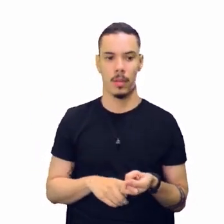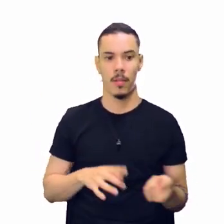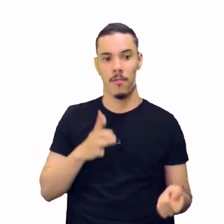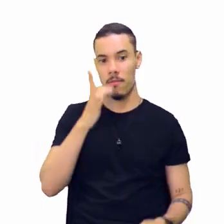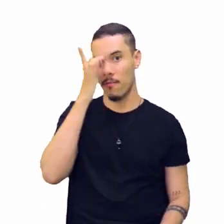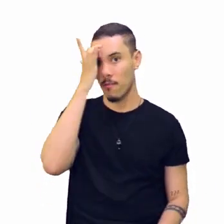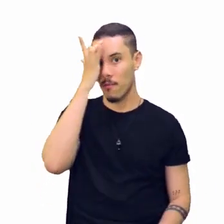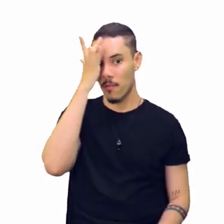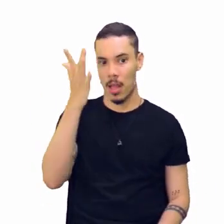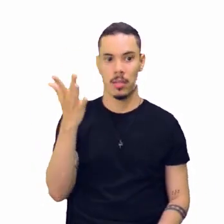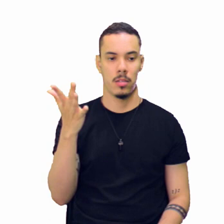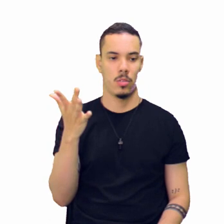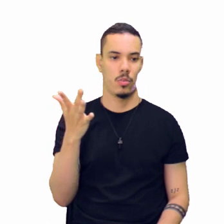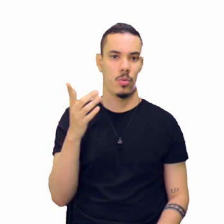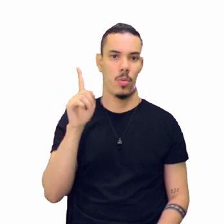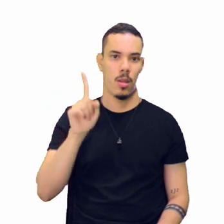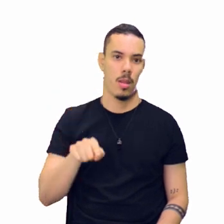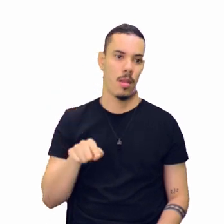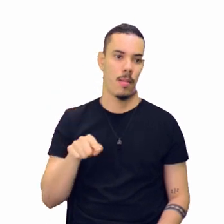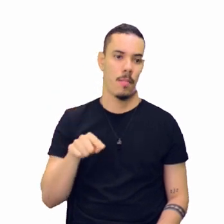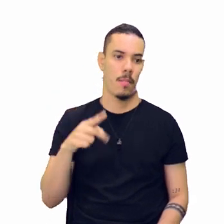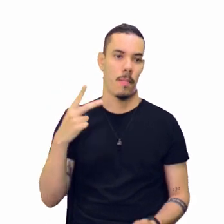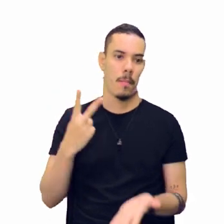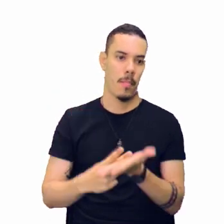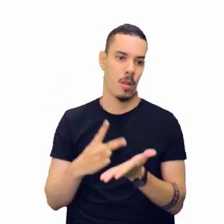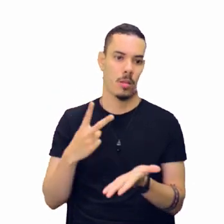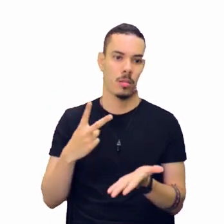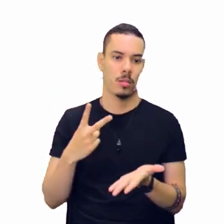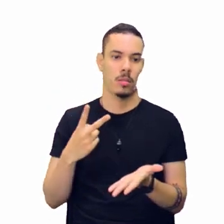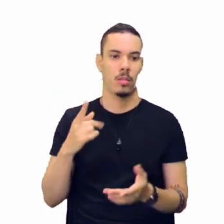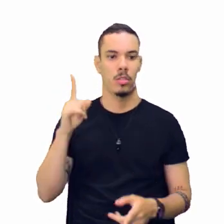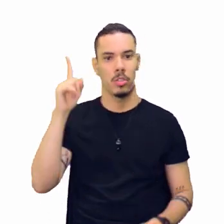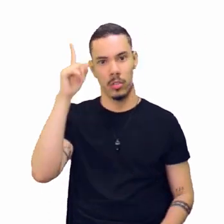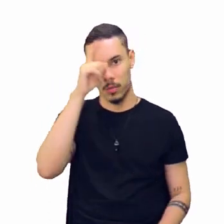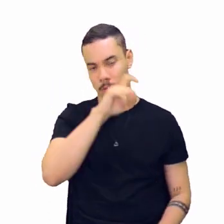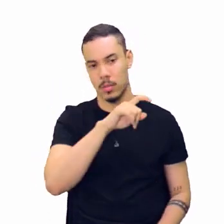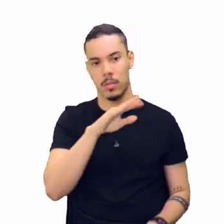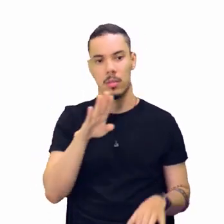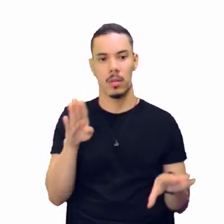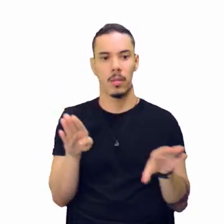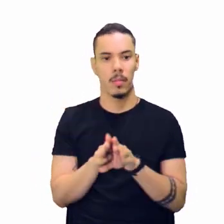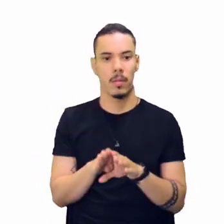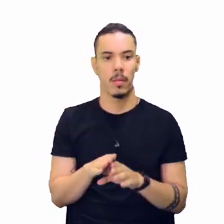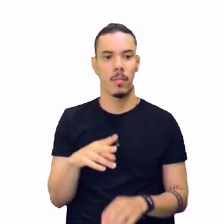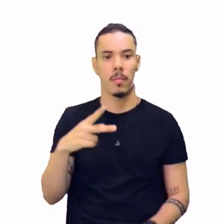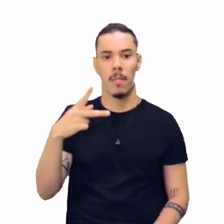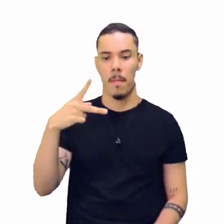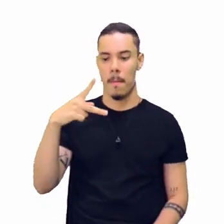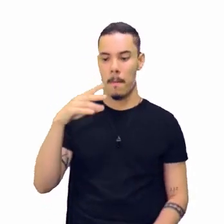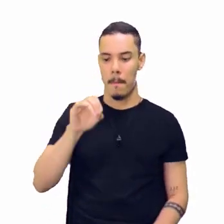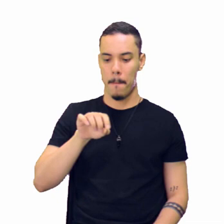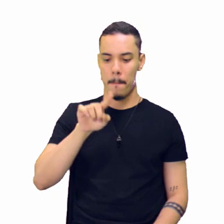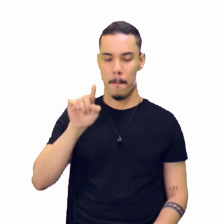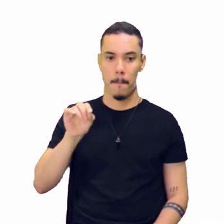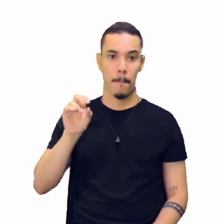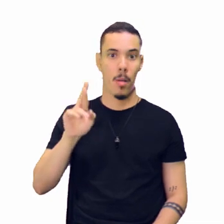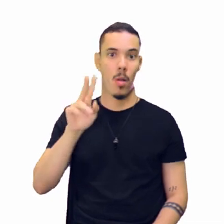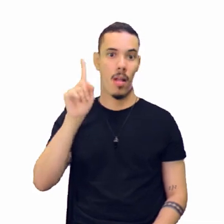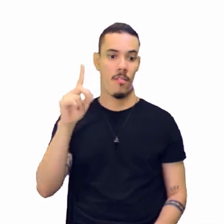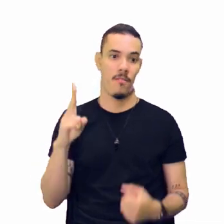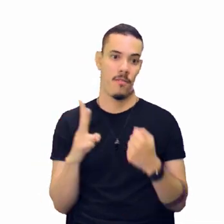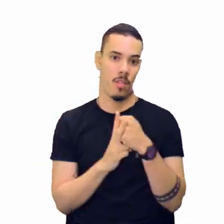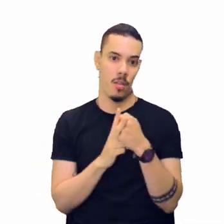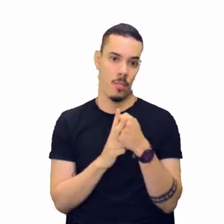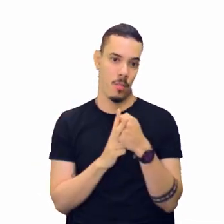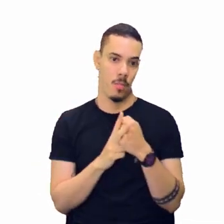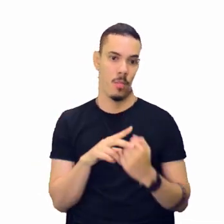palavra paroxítona, difícil paroxítona, terminado em L, por verbo, tá certo? E